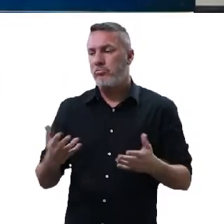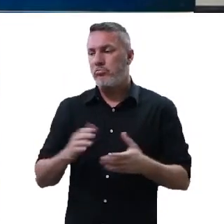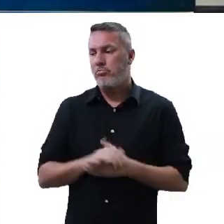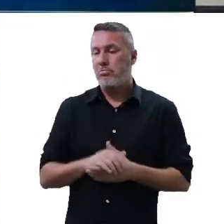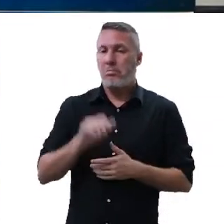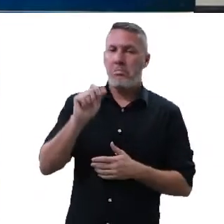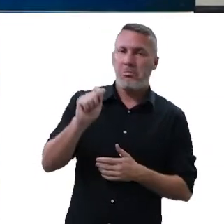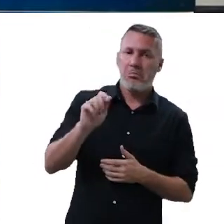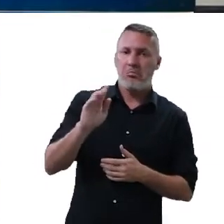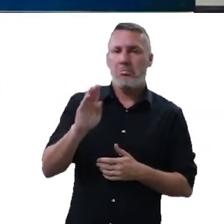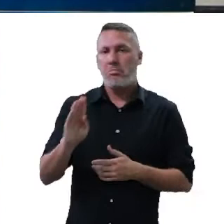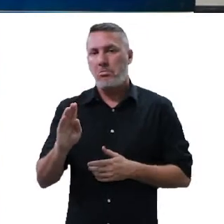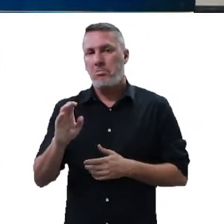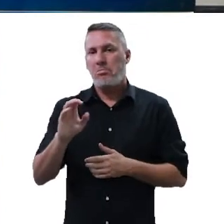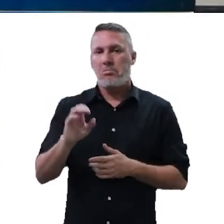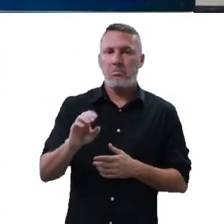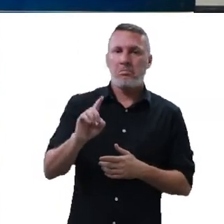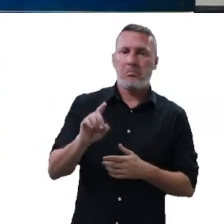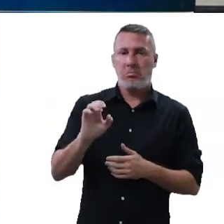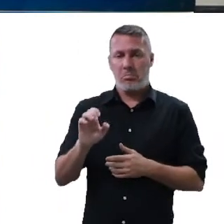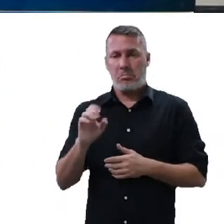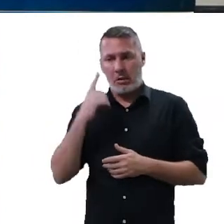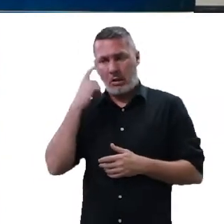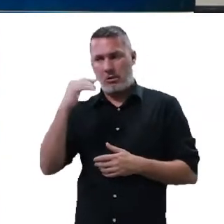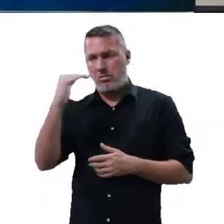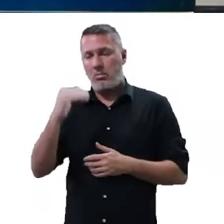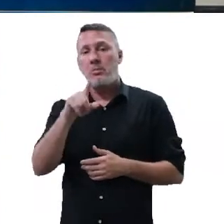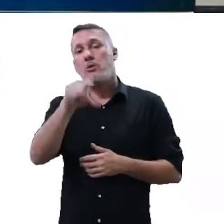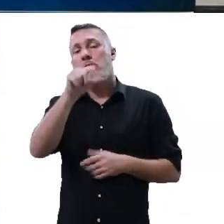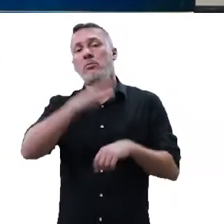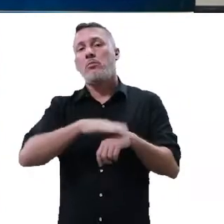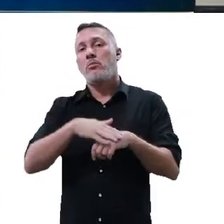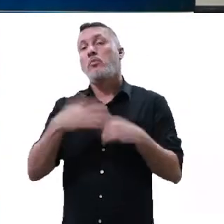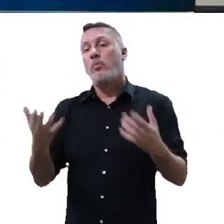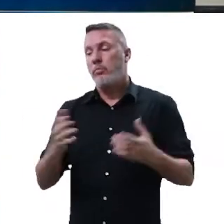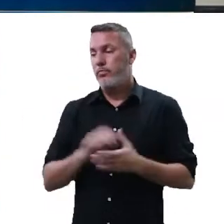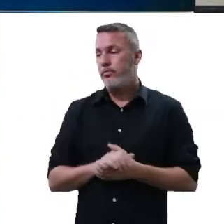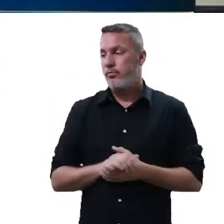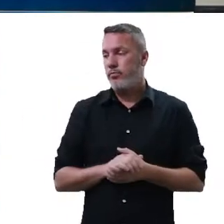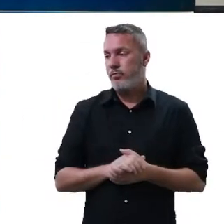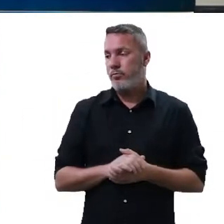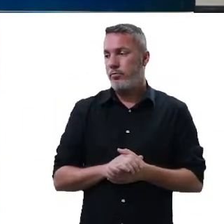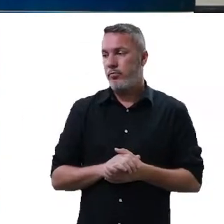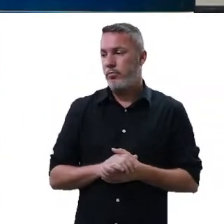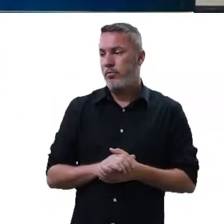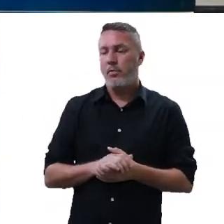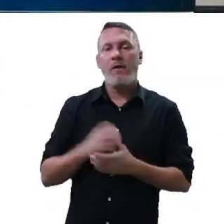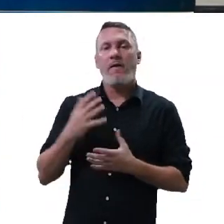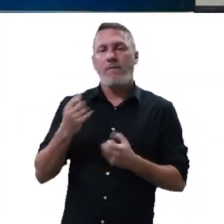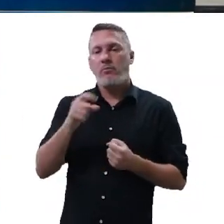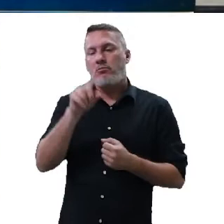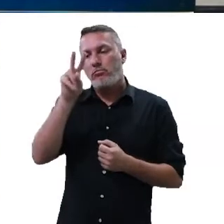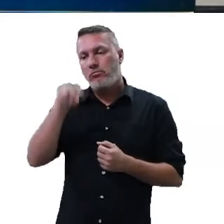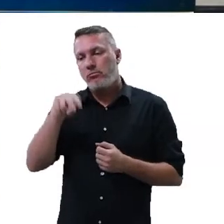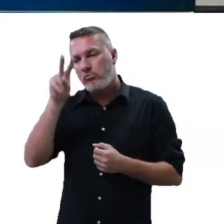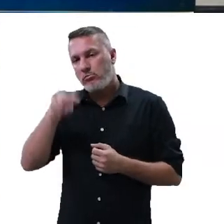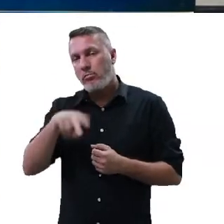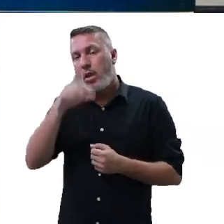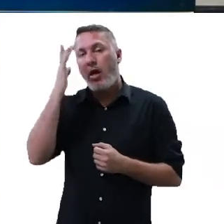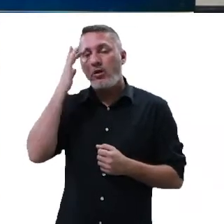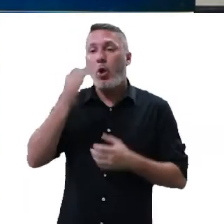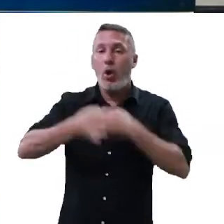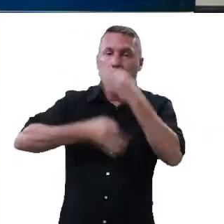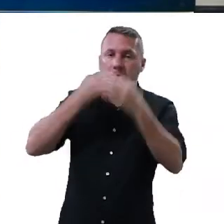aí? A, B, C, D ou E? Você marcaria qual? Então vamos lá, estudando uma por uma, e a gente vai